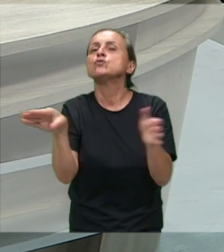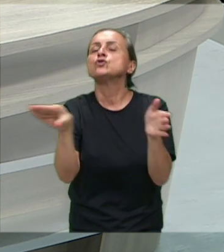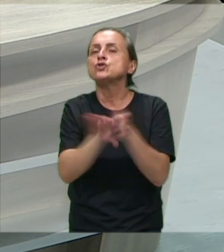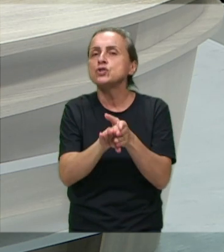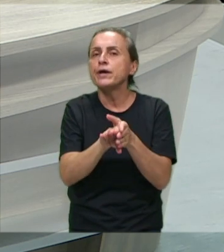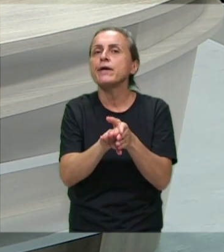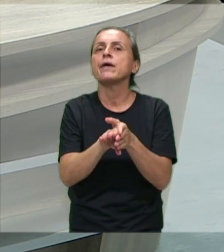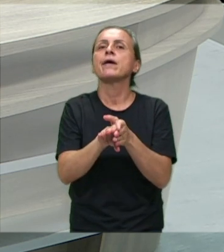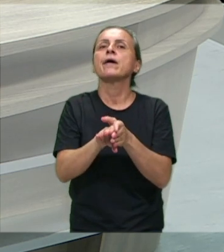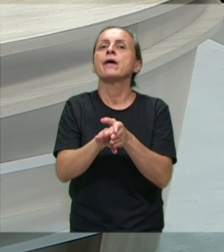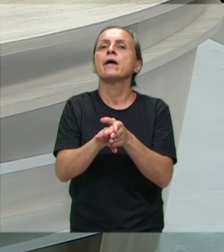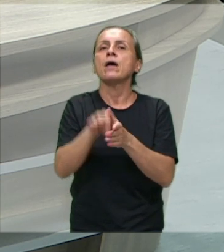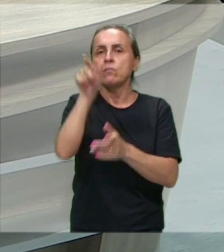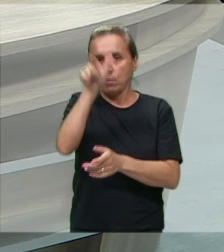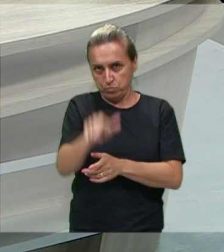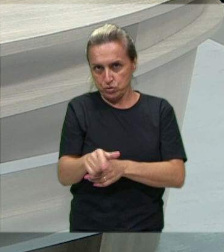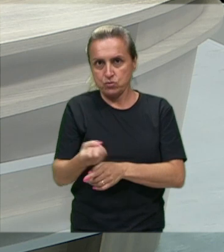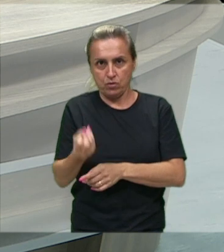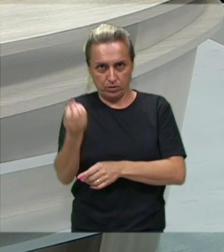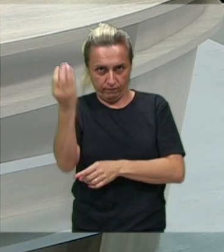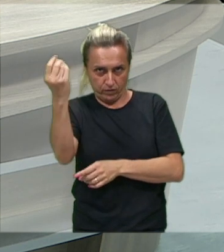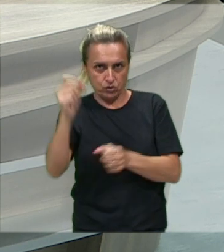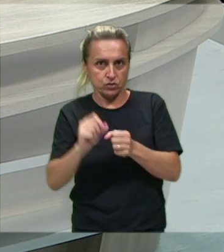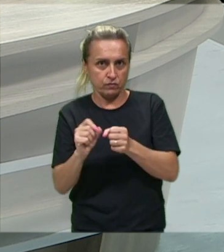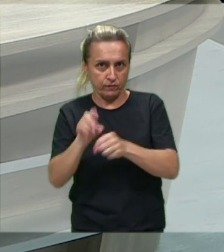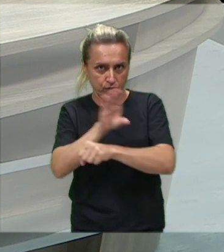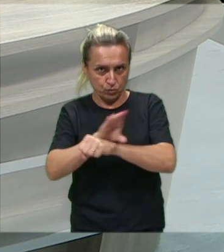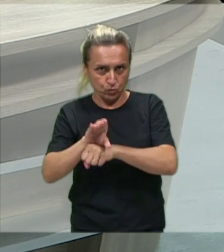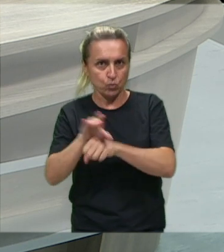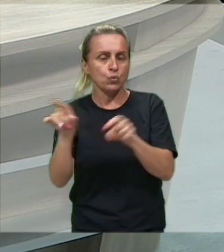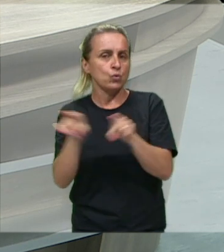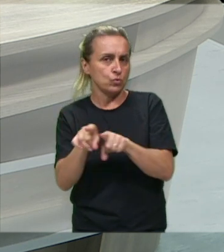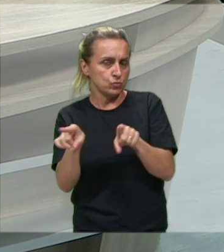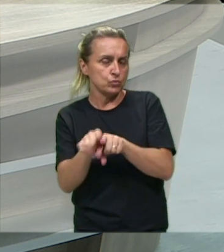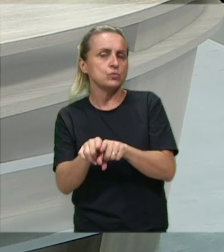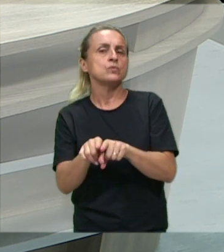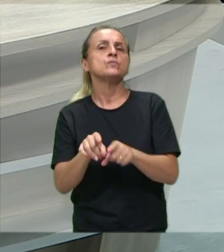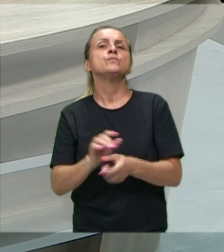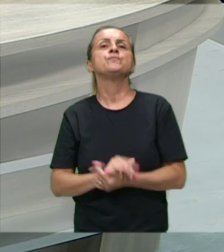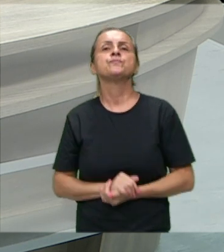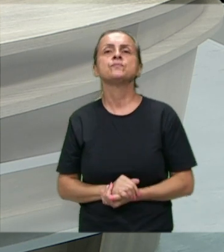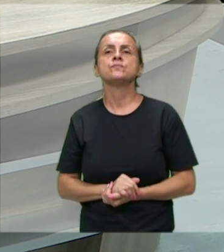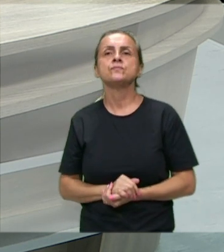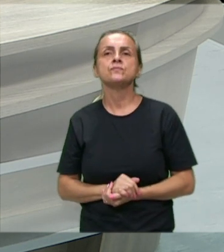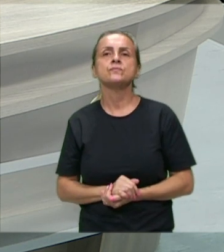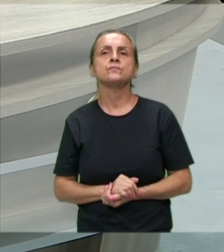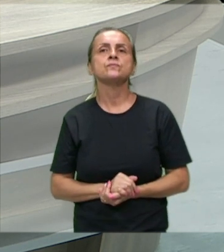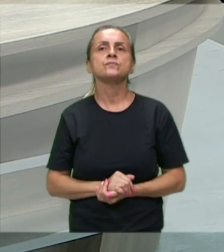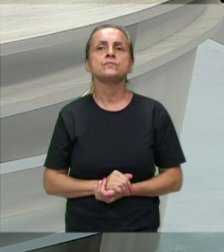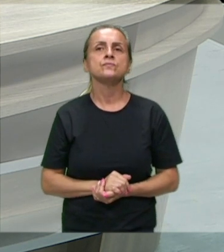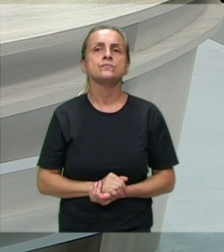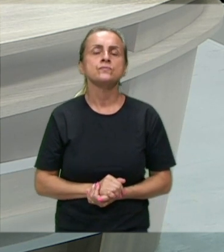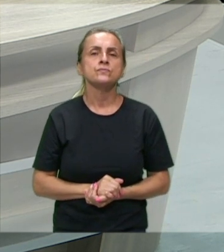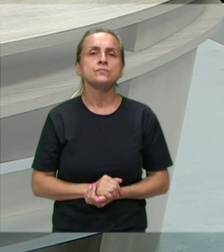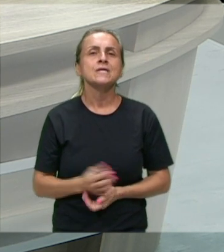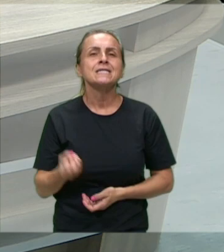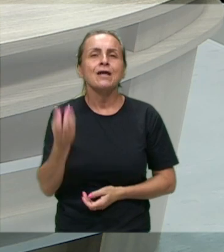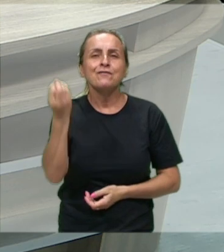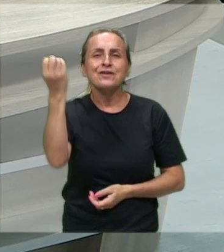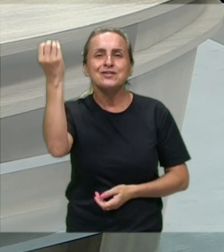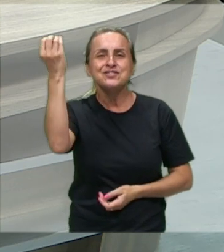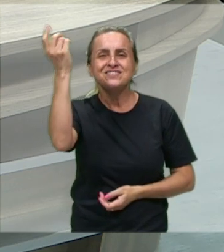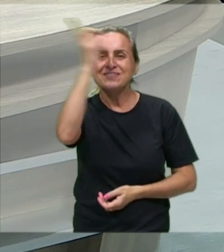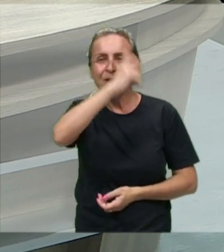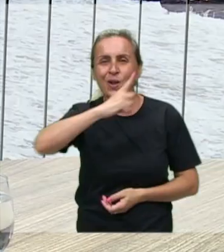está viajando, fazendo curso também, passando até com respeito à lua de mel dele, 4 meses no navio fora, ele chegou agora em